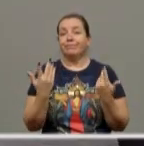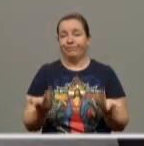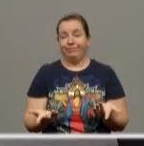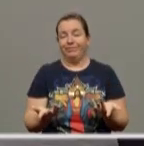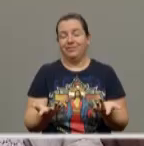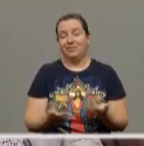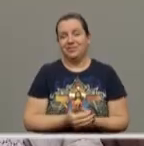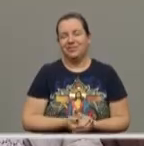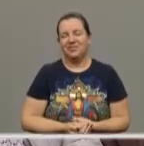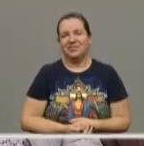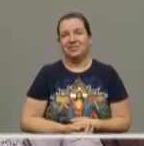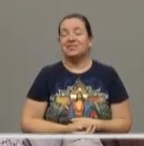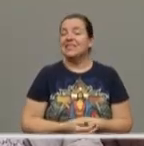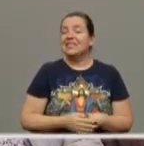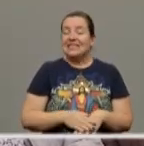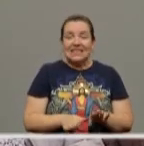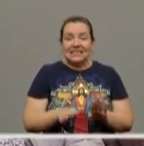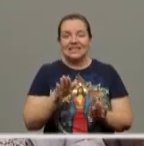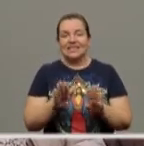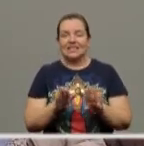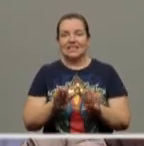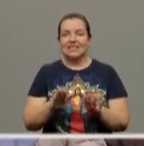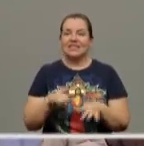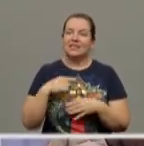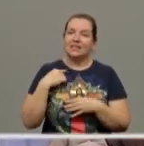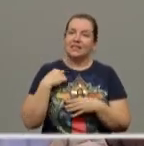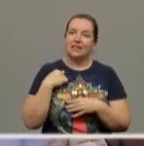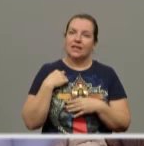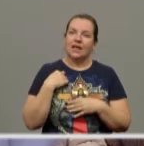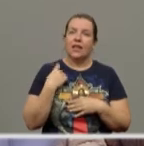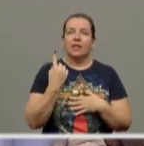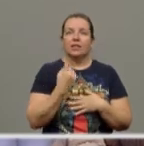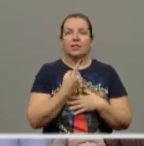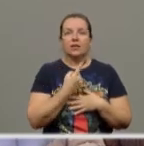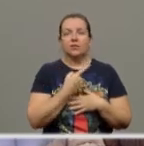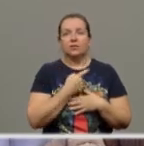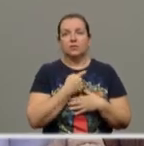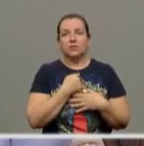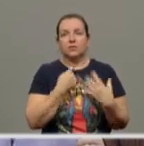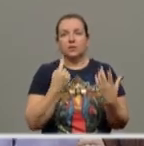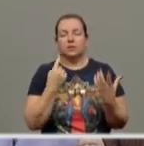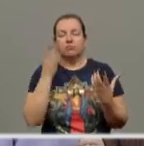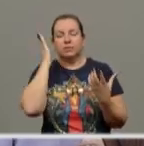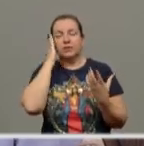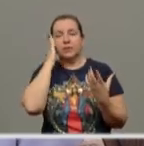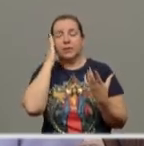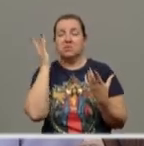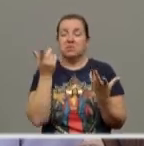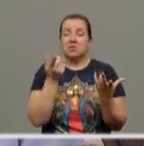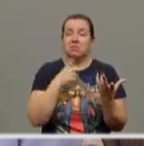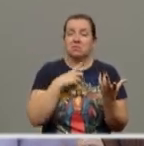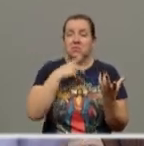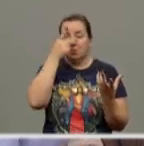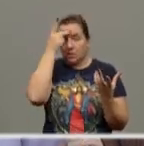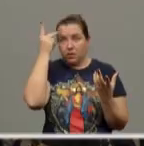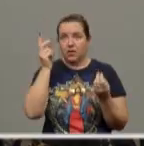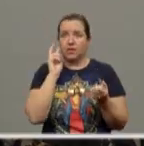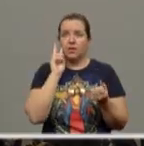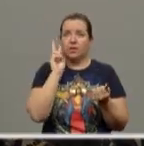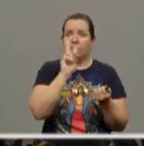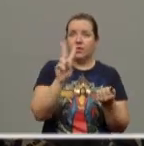vontade. Pode ser, rapaz, que está aqui, que não venha a Gisele Bündchen, né? Não sei